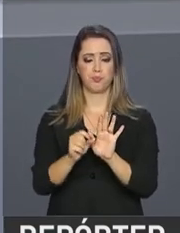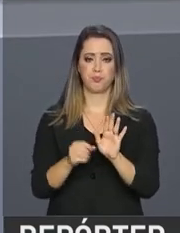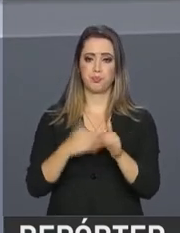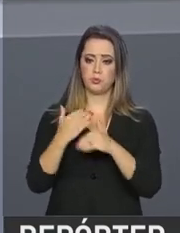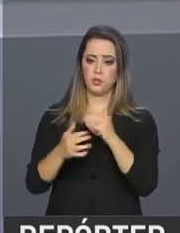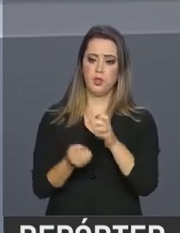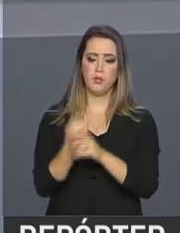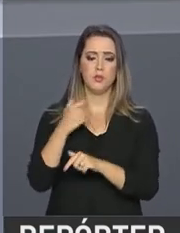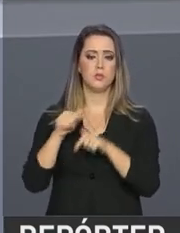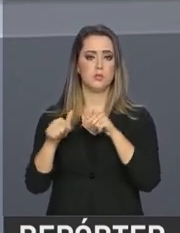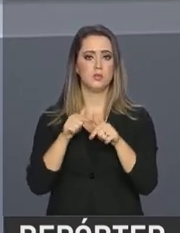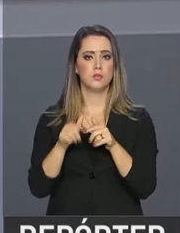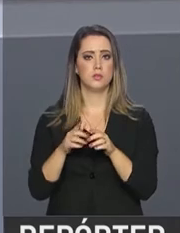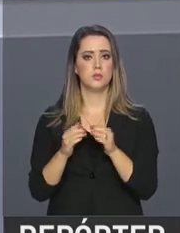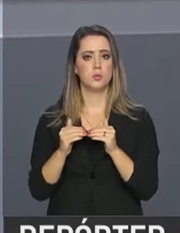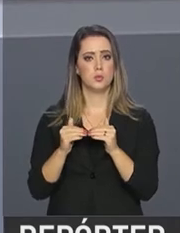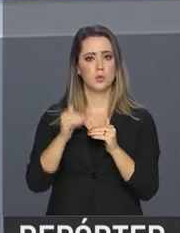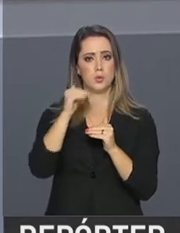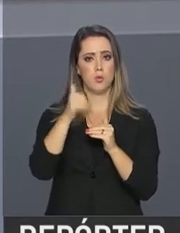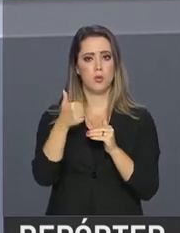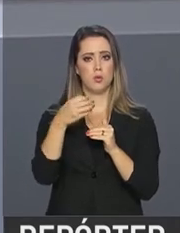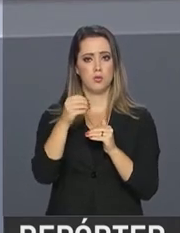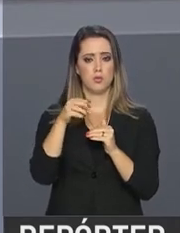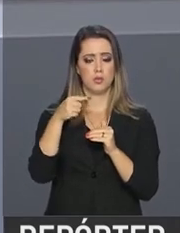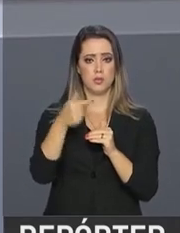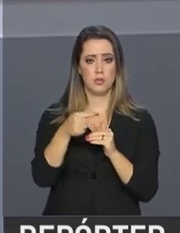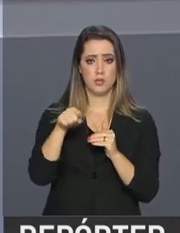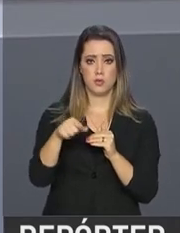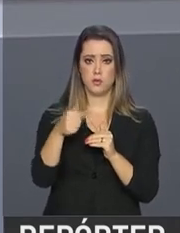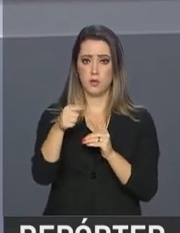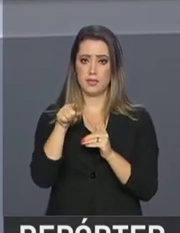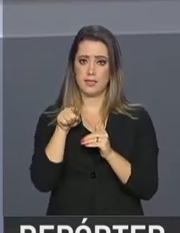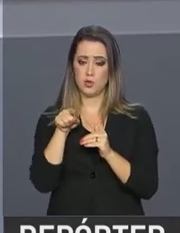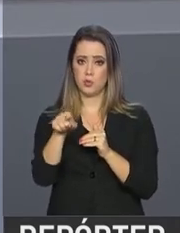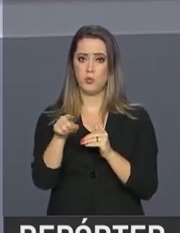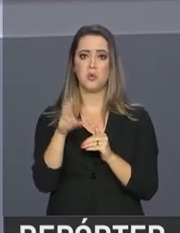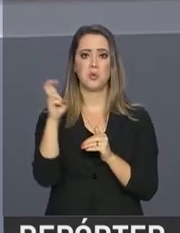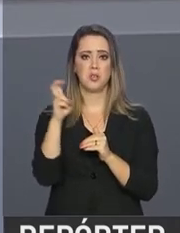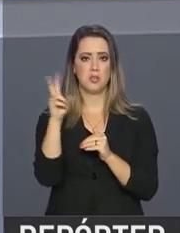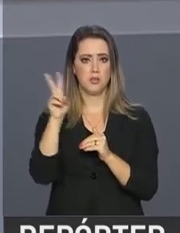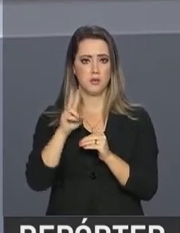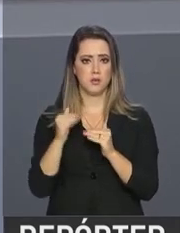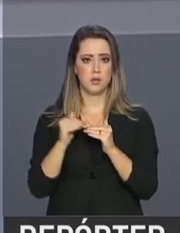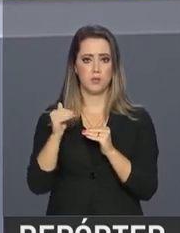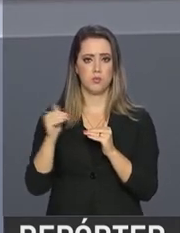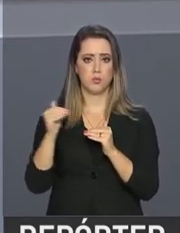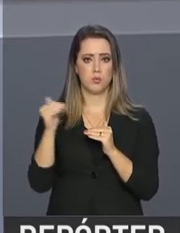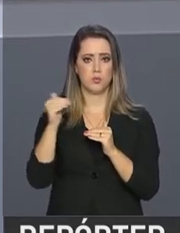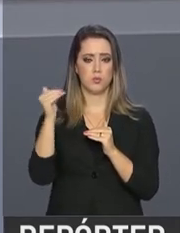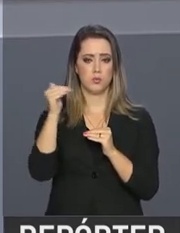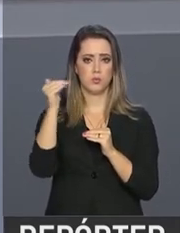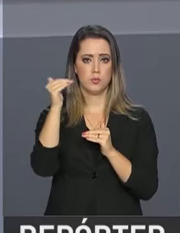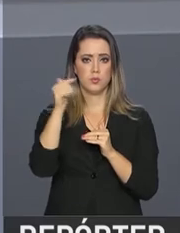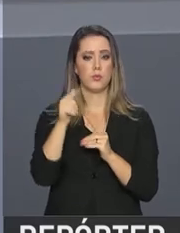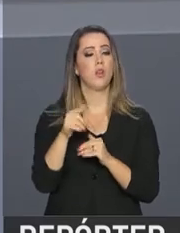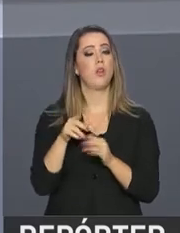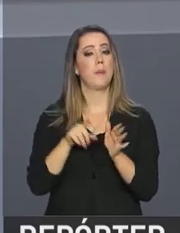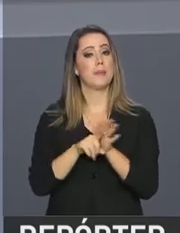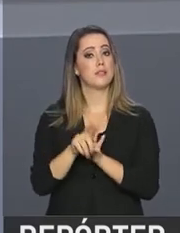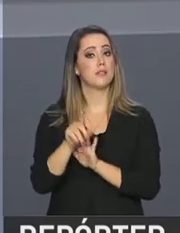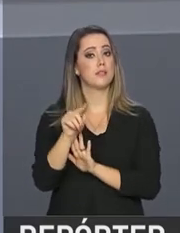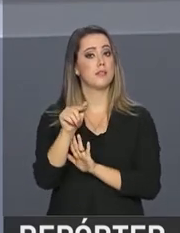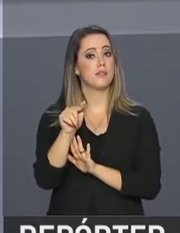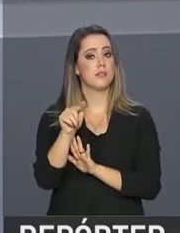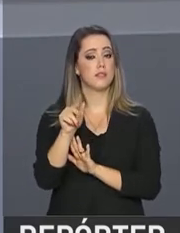alta de 107,7 pontos em janeiro é o quinto mês seguido em que isso acontece de acordo com a fgv o